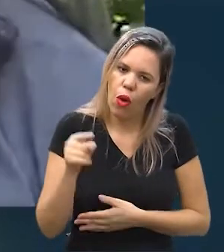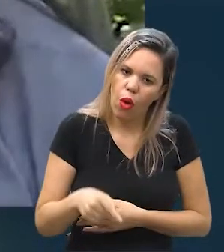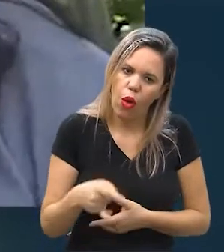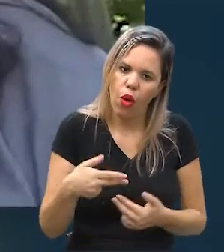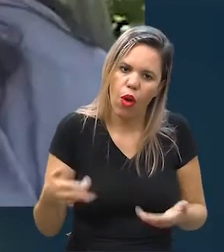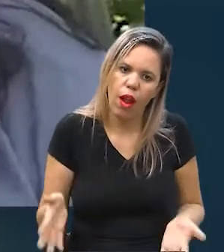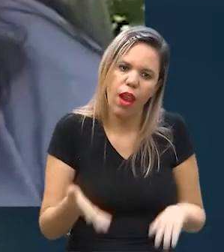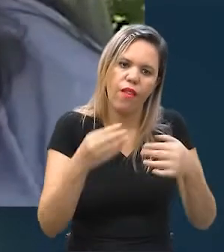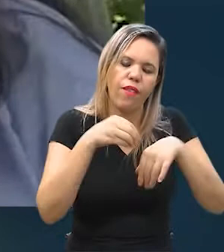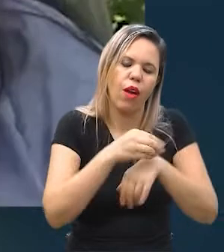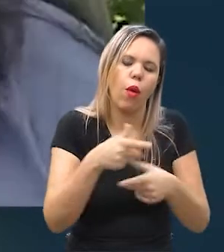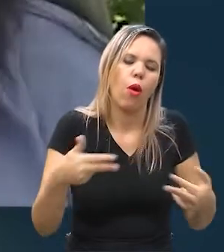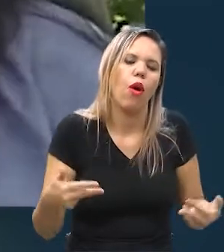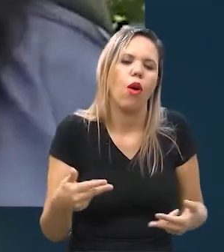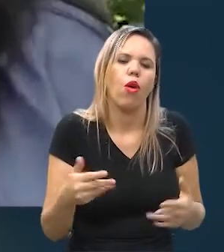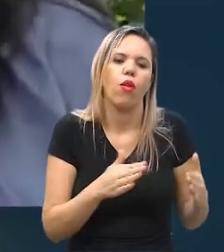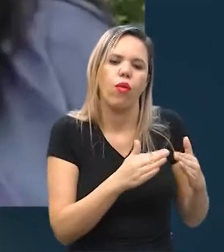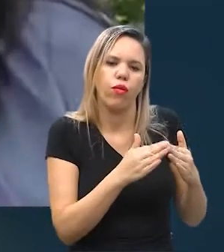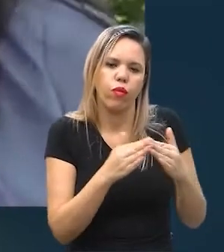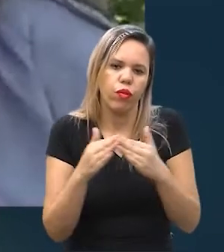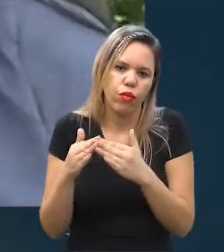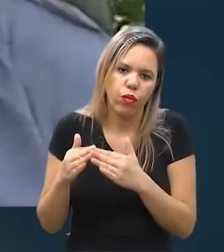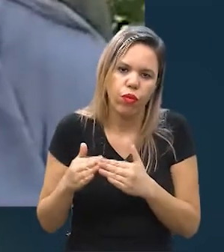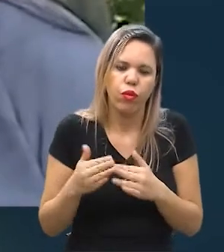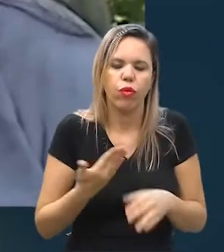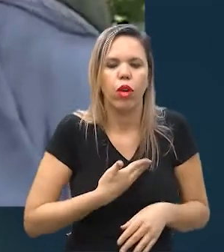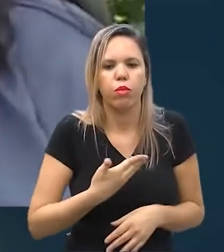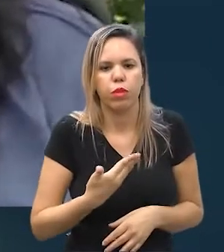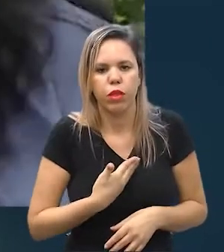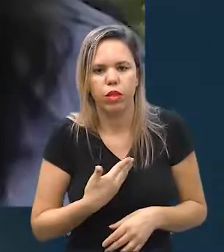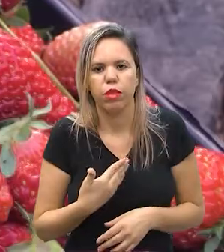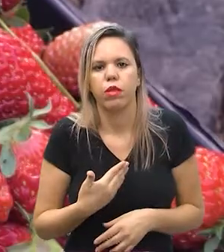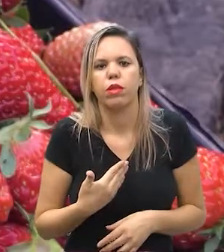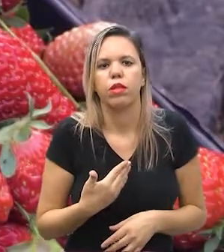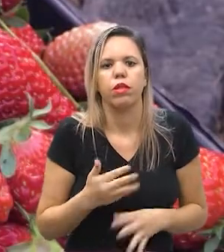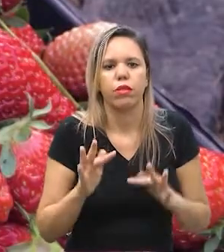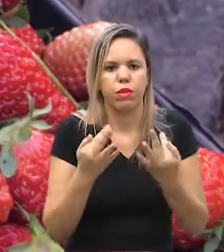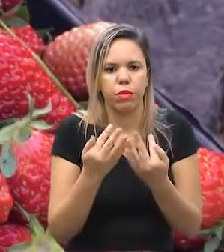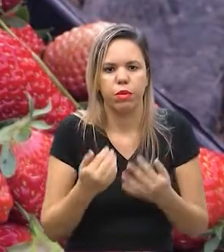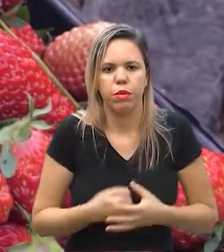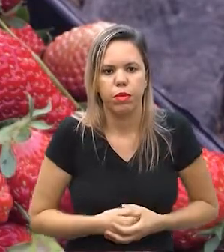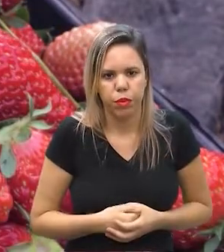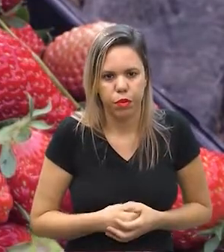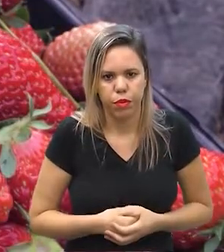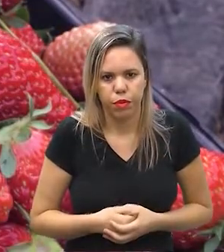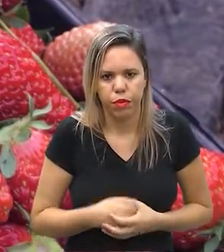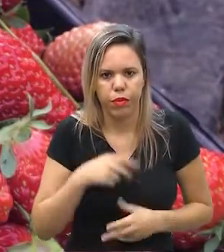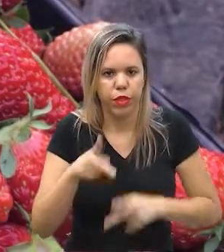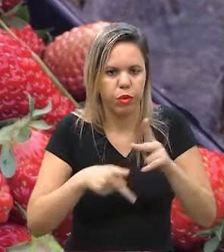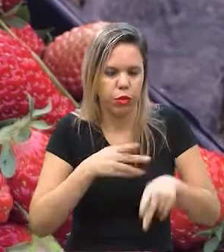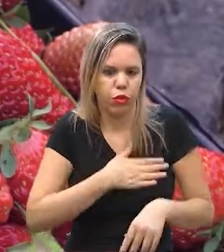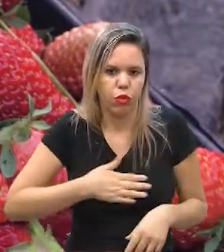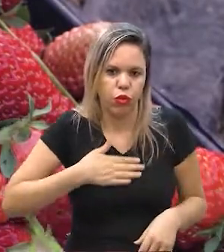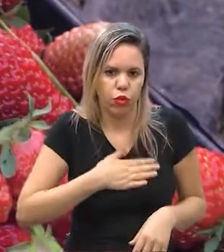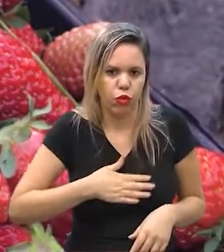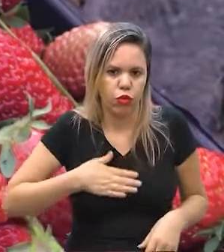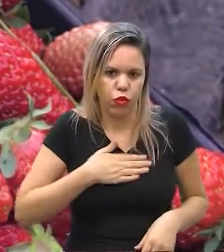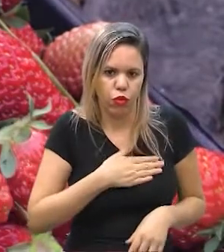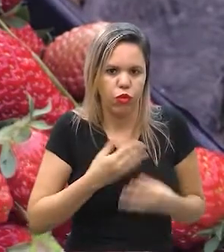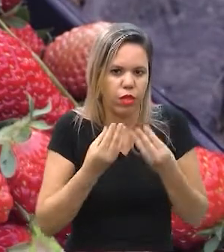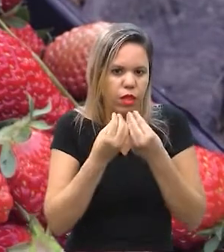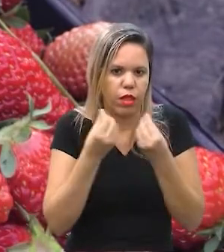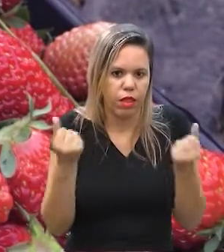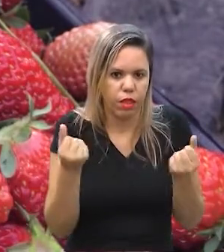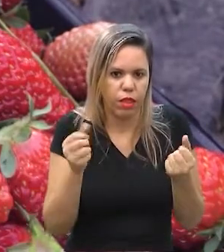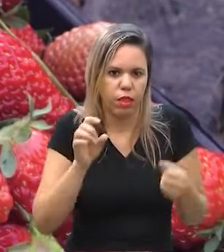situação de levar alguma coisa para um vizinho, para um amigo, para um parente, e as pessoas gostarem, né, desse frescor,